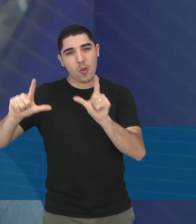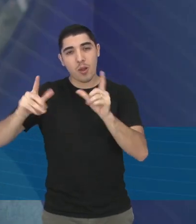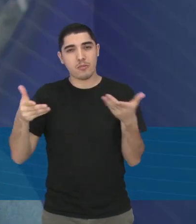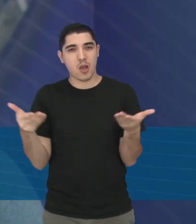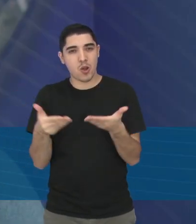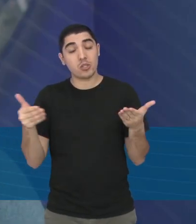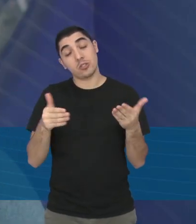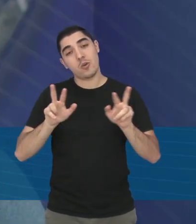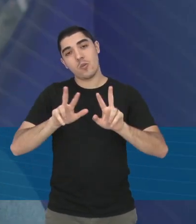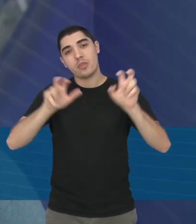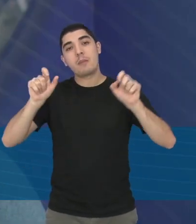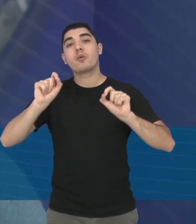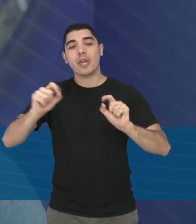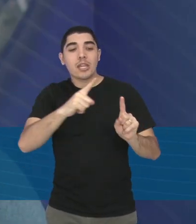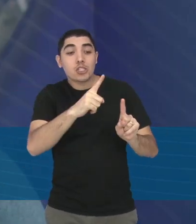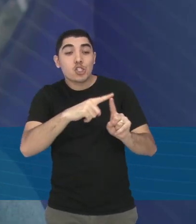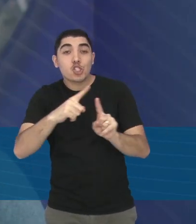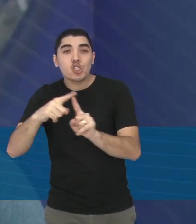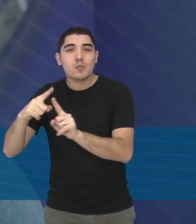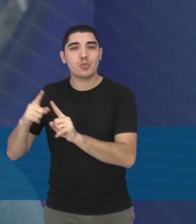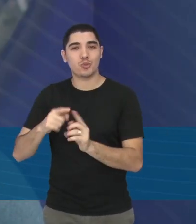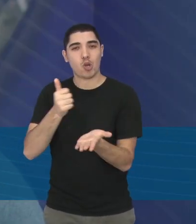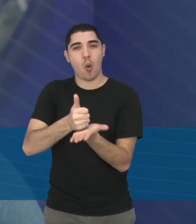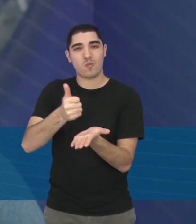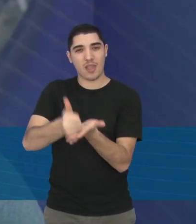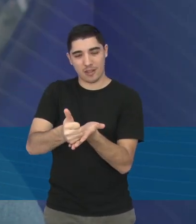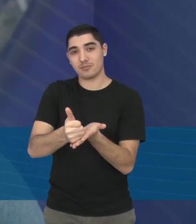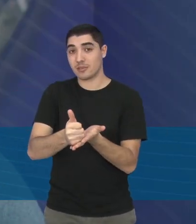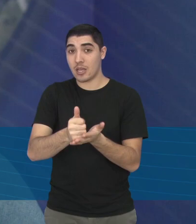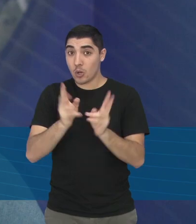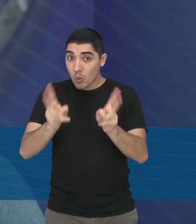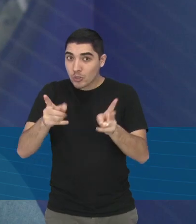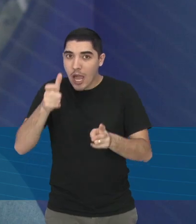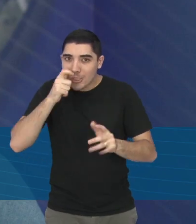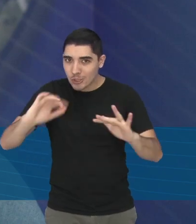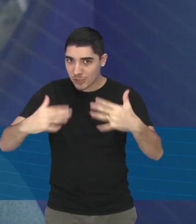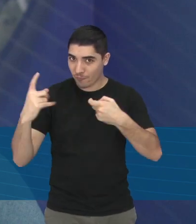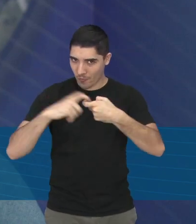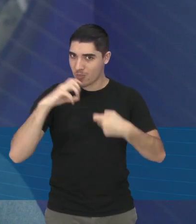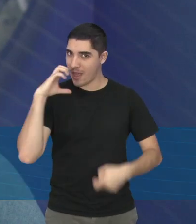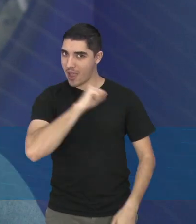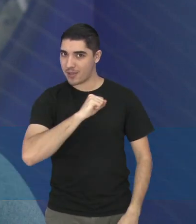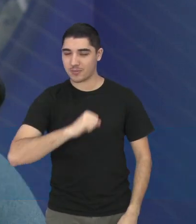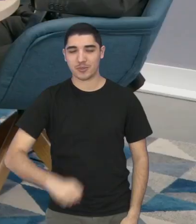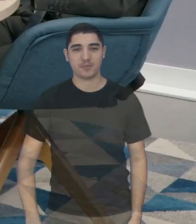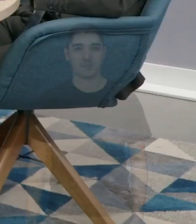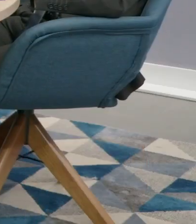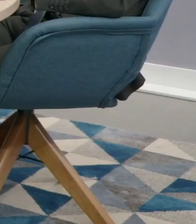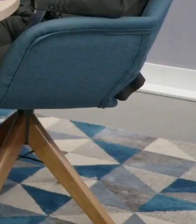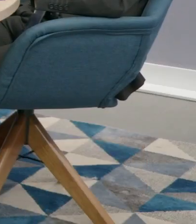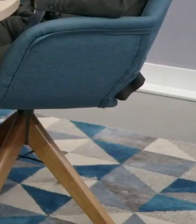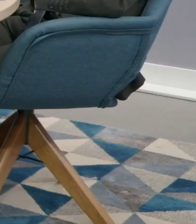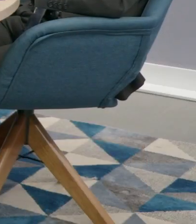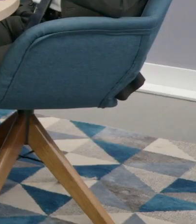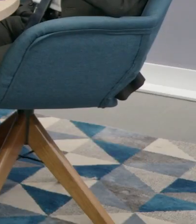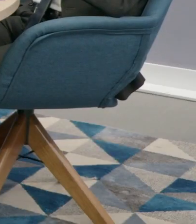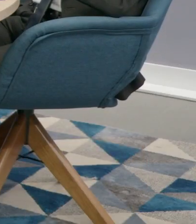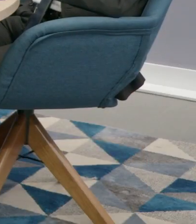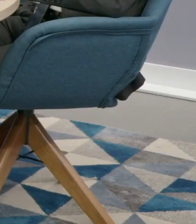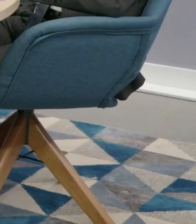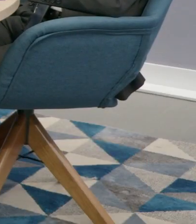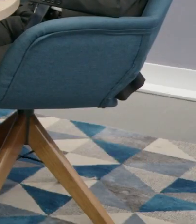da Cidade de hoje está falando sobre modelos de contratação. Não saiam daí que voltamos já já.